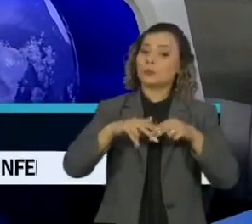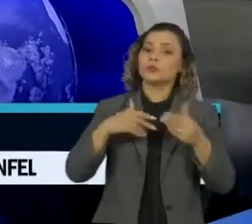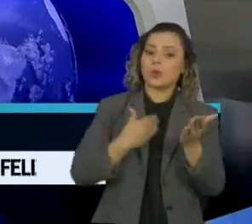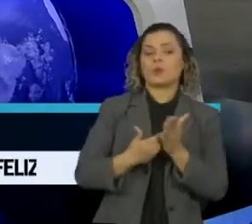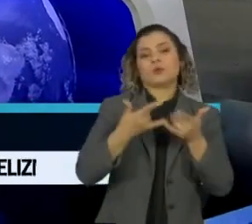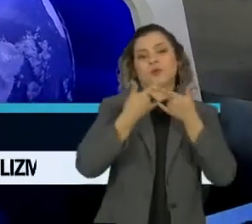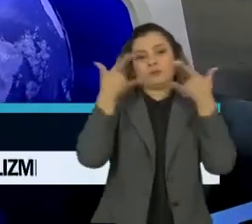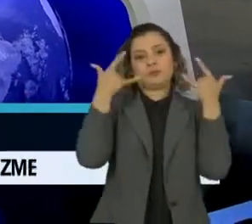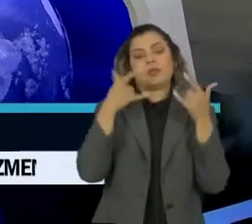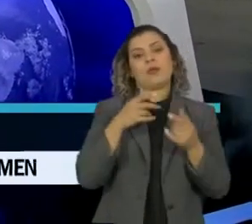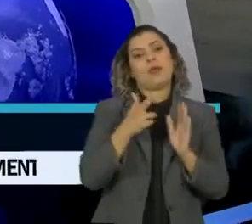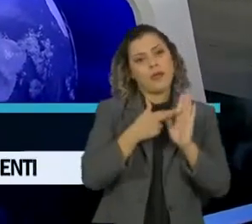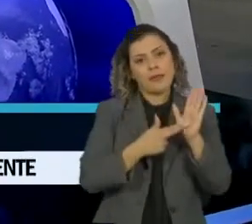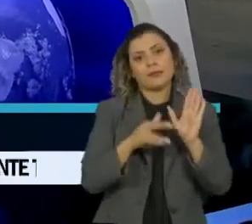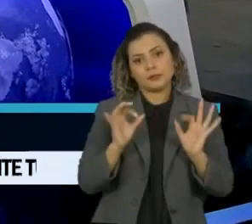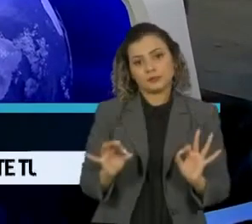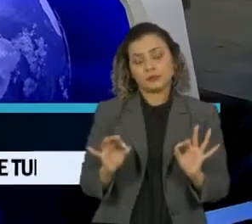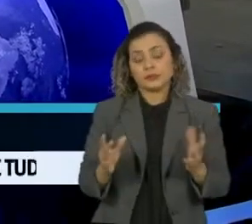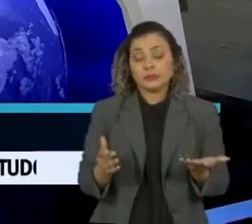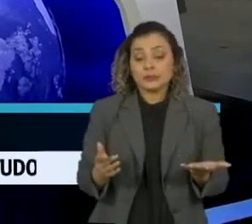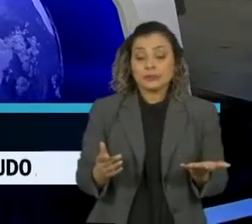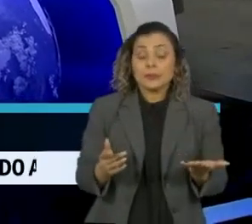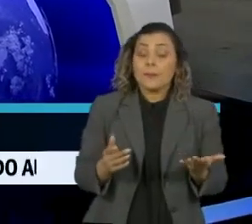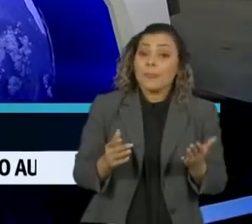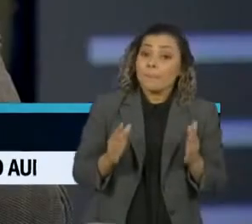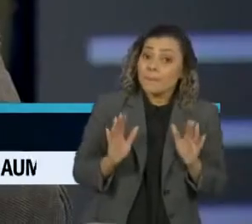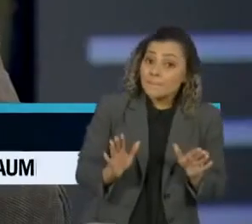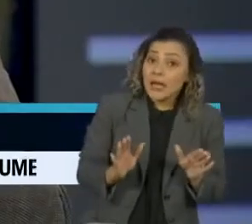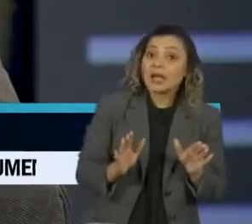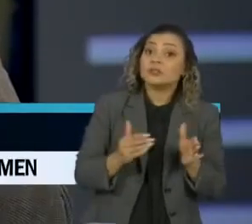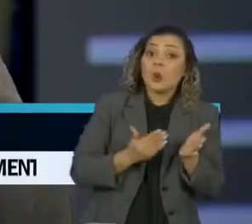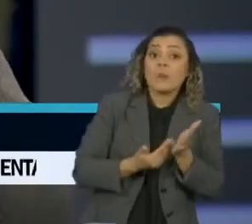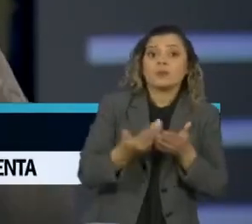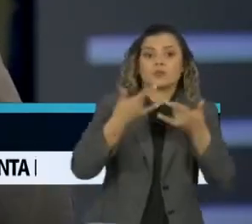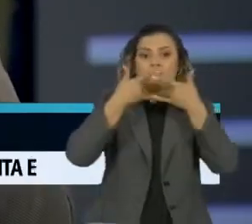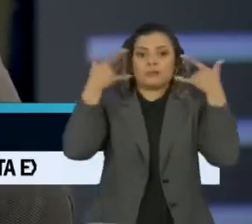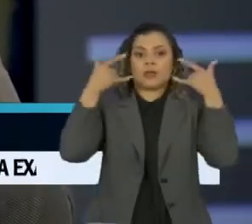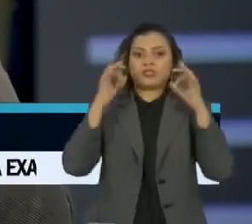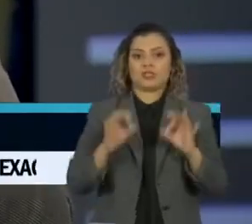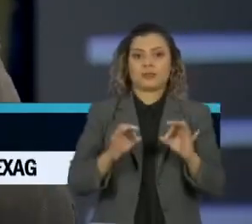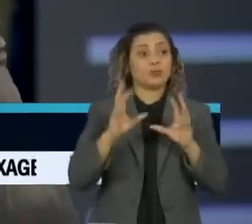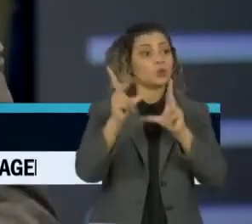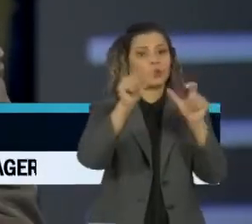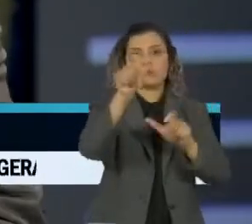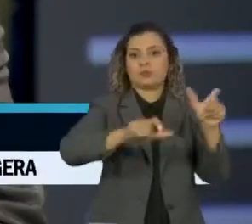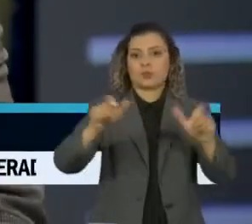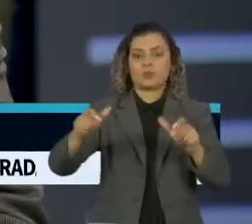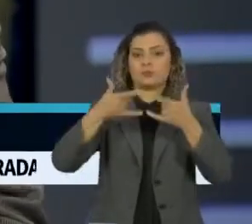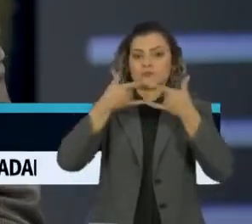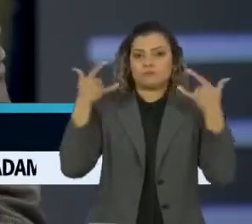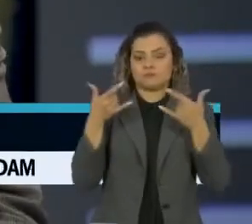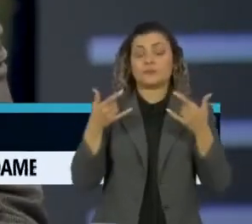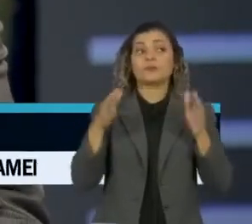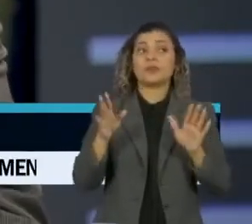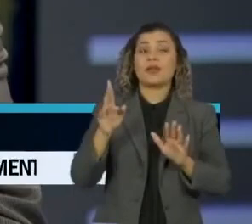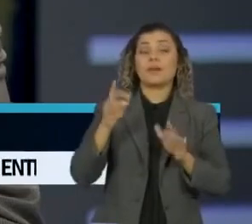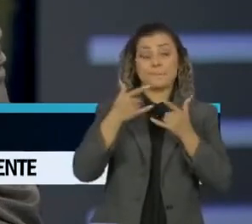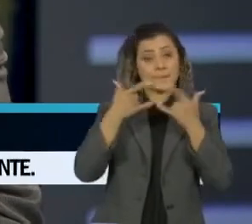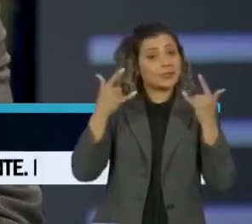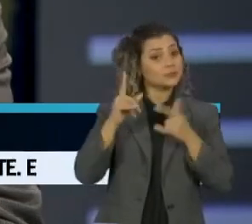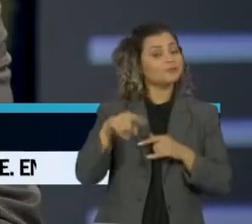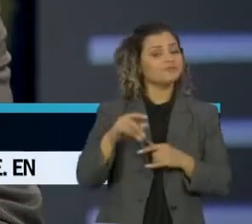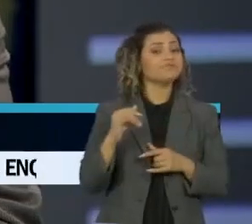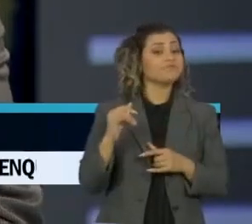falamos, ou quando espirramos, ou quando tossimos. E passamos a usar as máscaras. As máscaras foram um fator